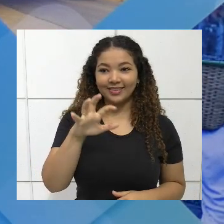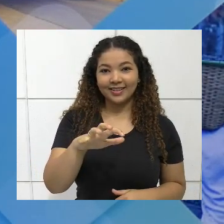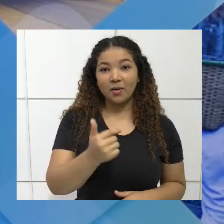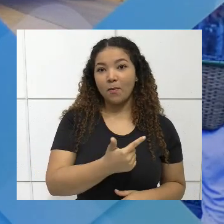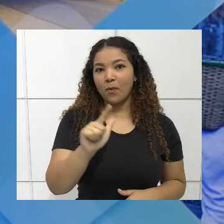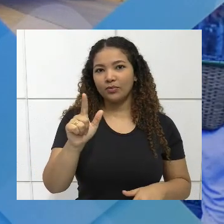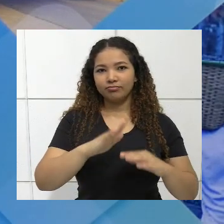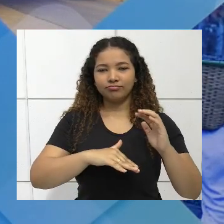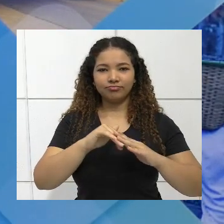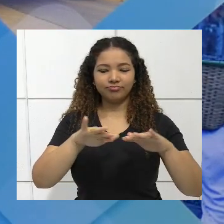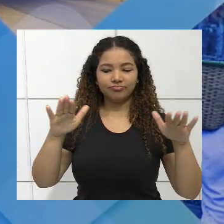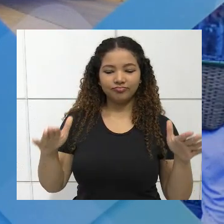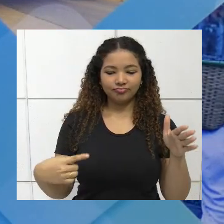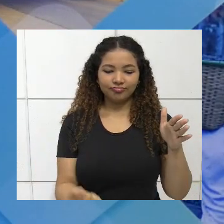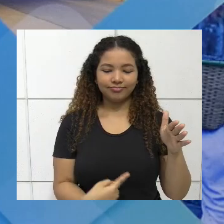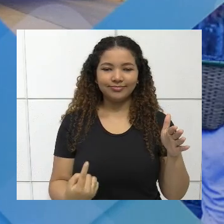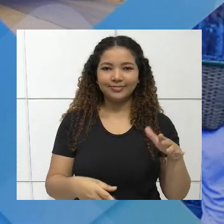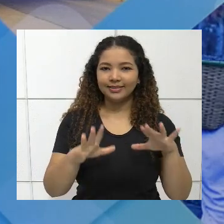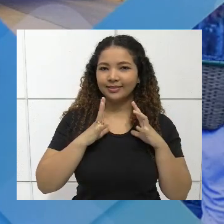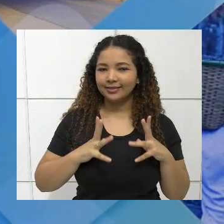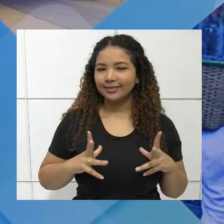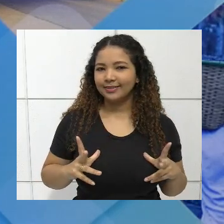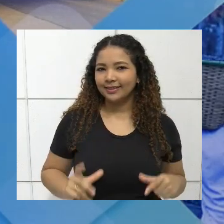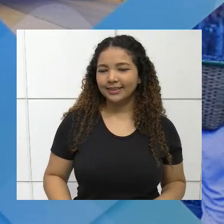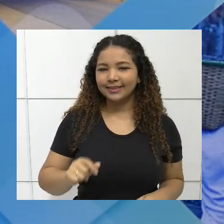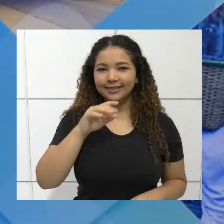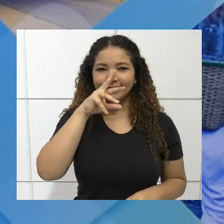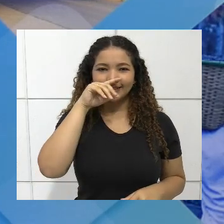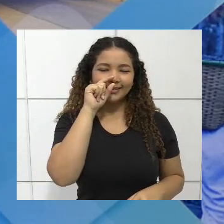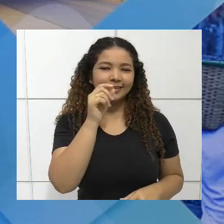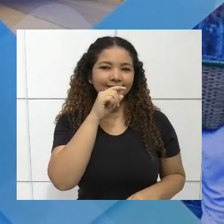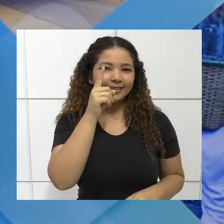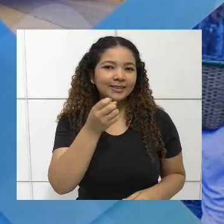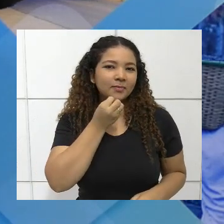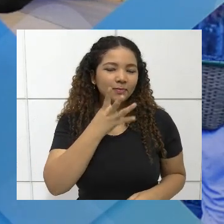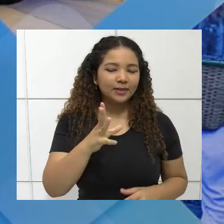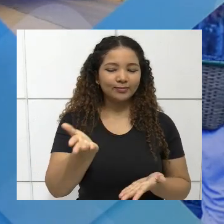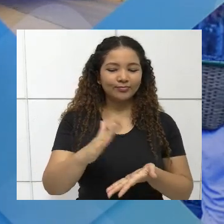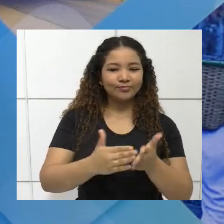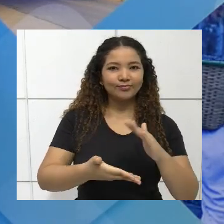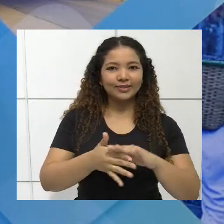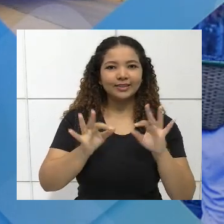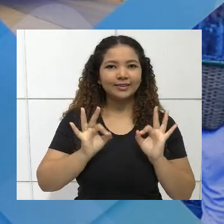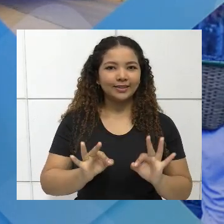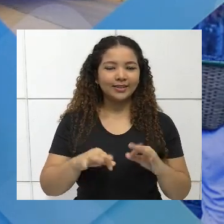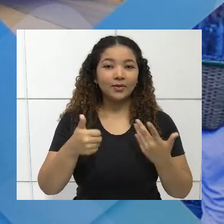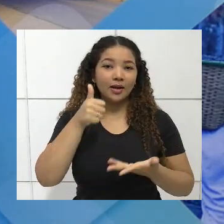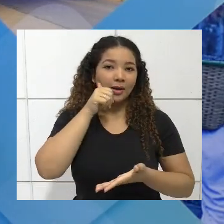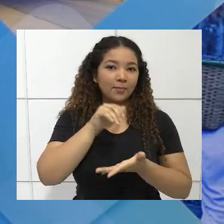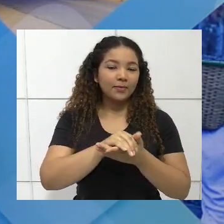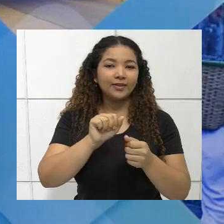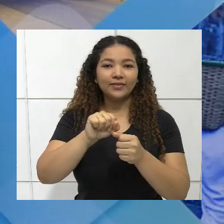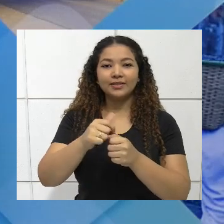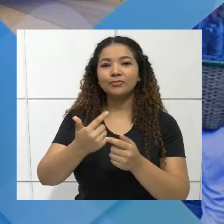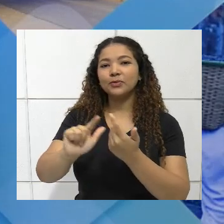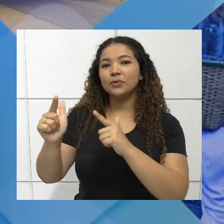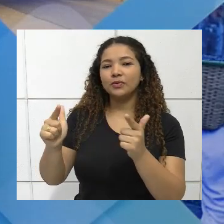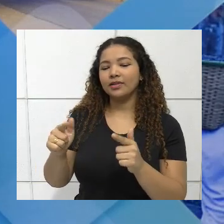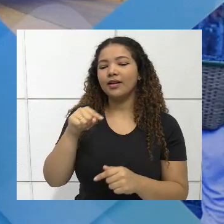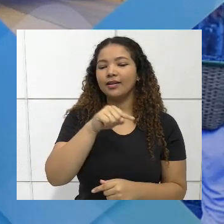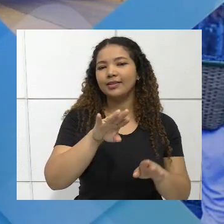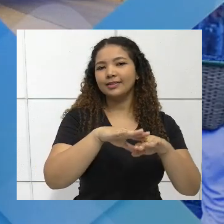outros profissionais, bem lavada, cheirosa, dobrada e rapidinho. Enquanto a esposa está fazendo outras coisas lá na Prime